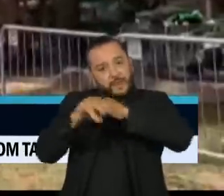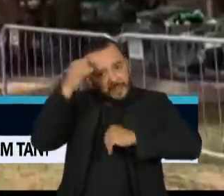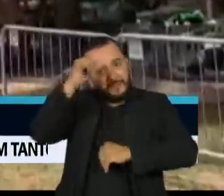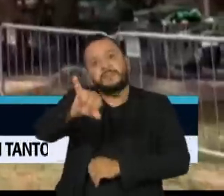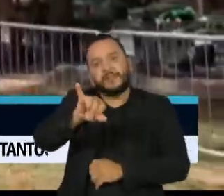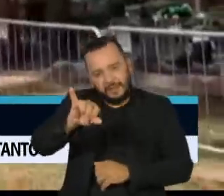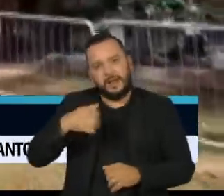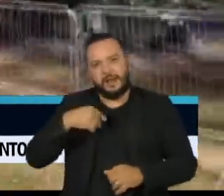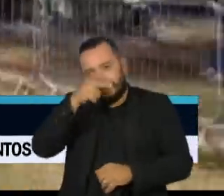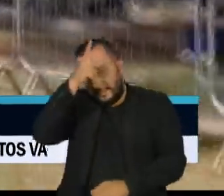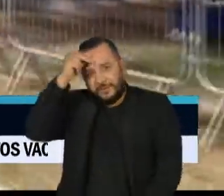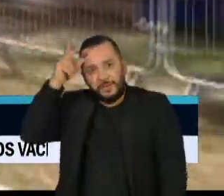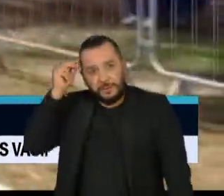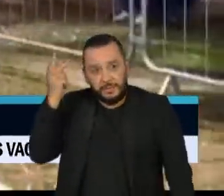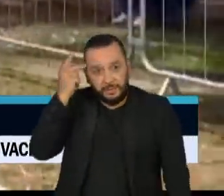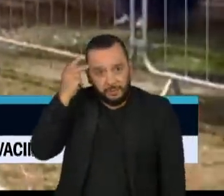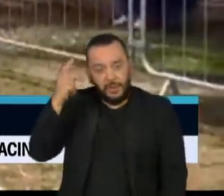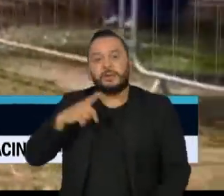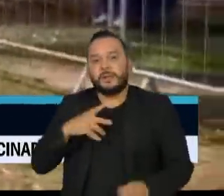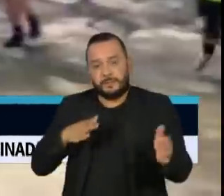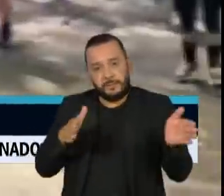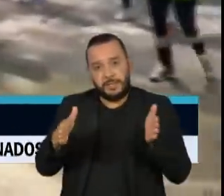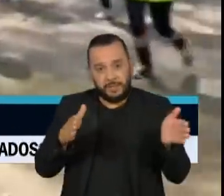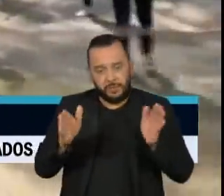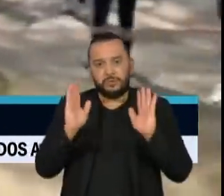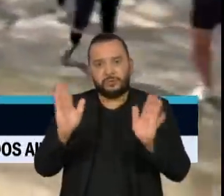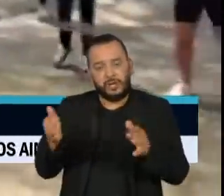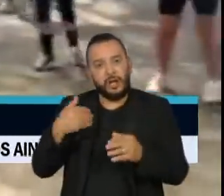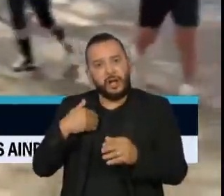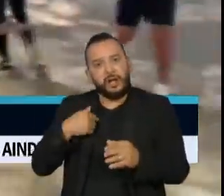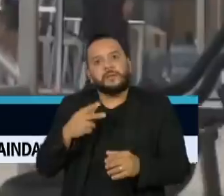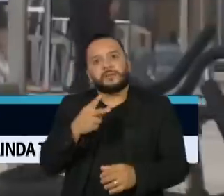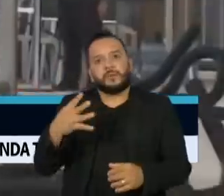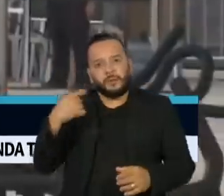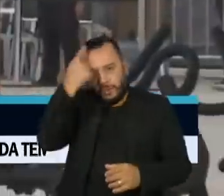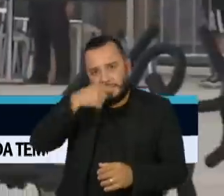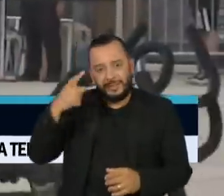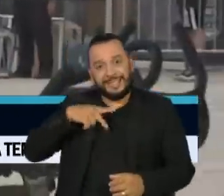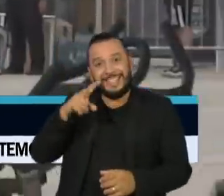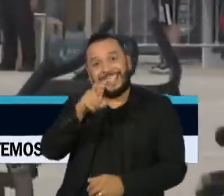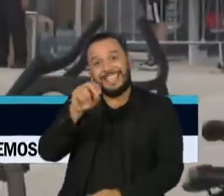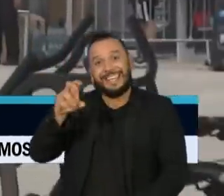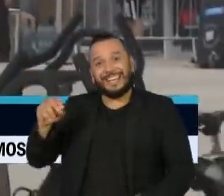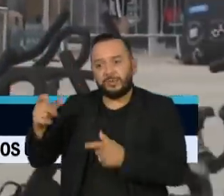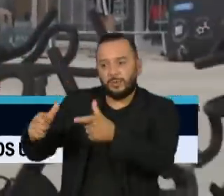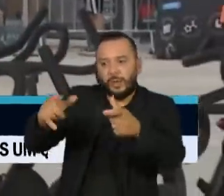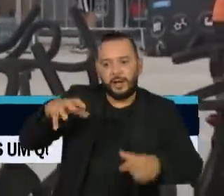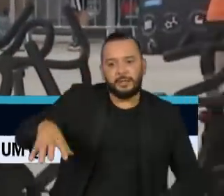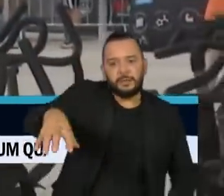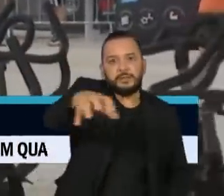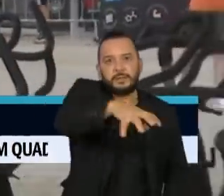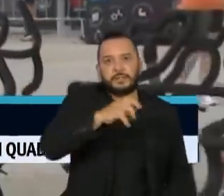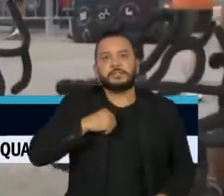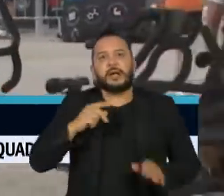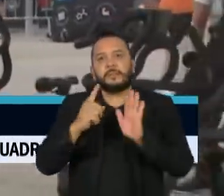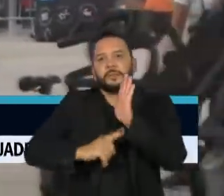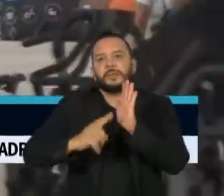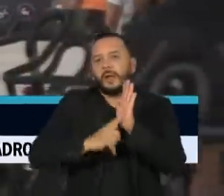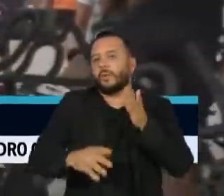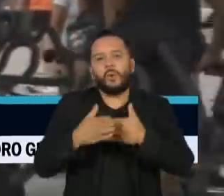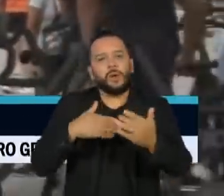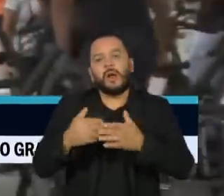pela Prefeitura de São Paulo, a virada acontece em 500 pontos da cidade. No Memorial da América Latina, qualquer um pode fazer